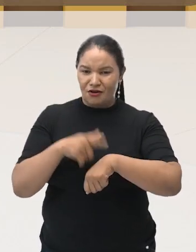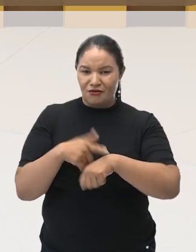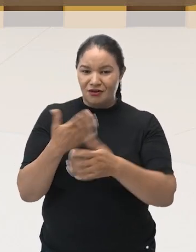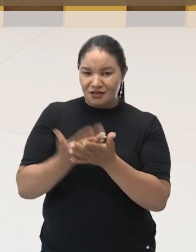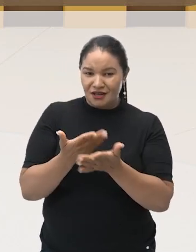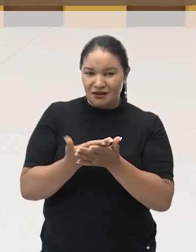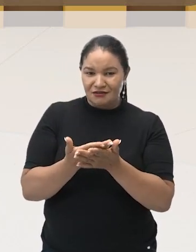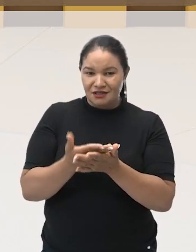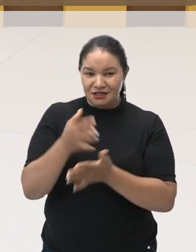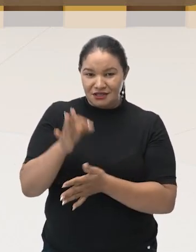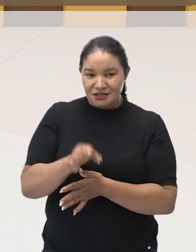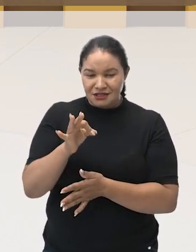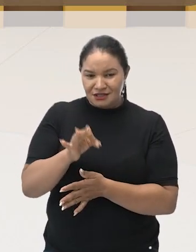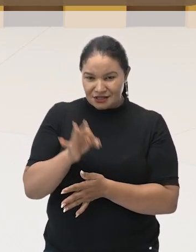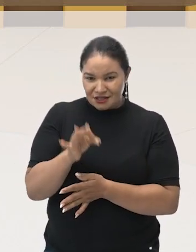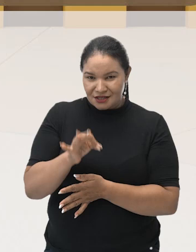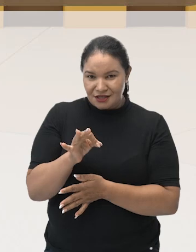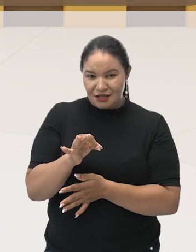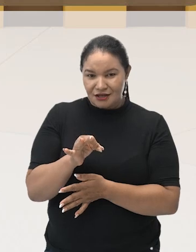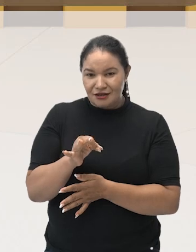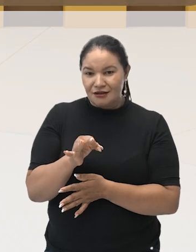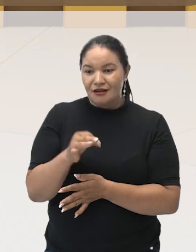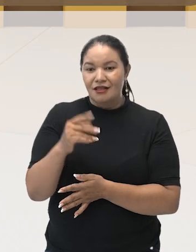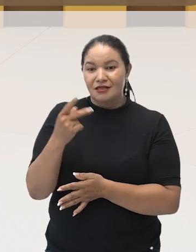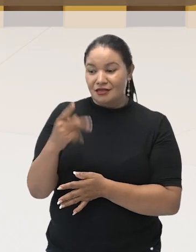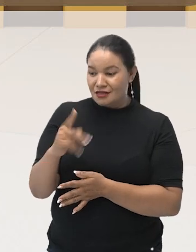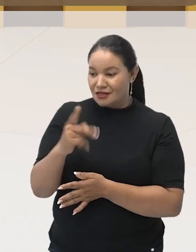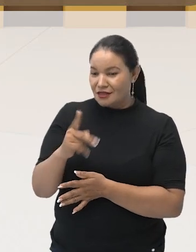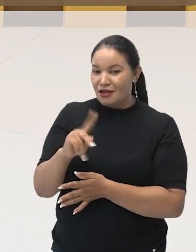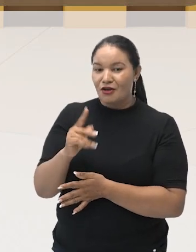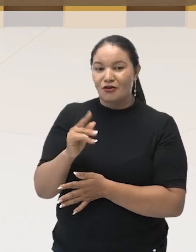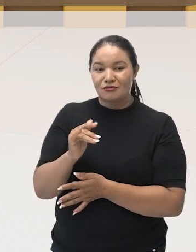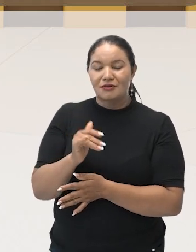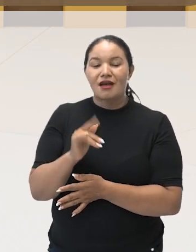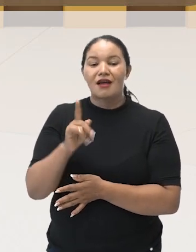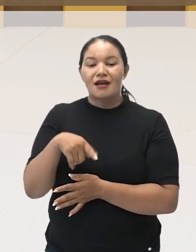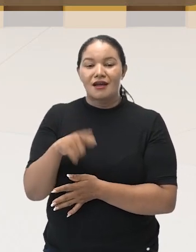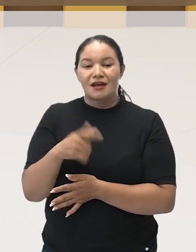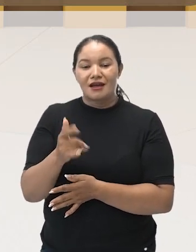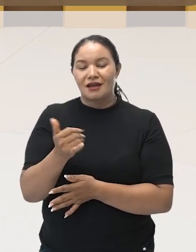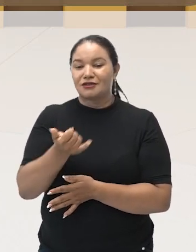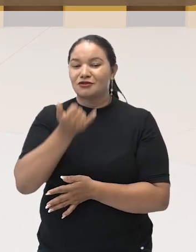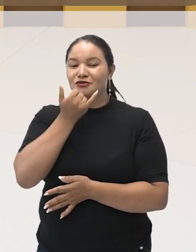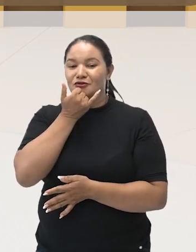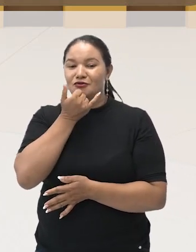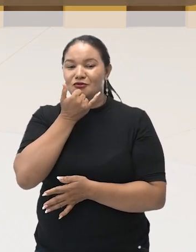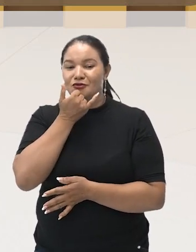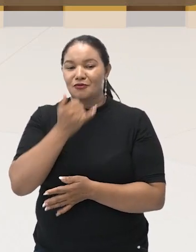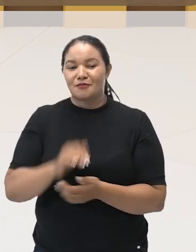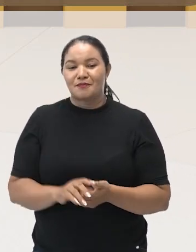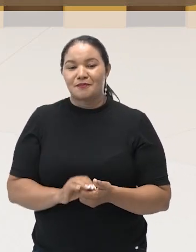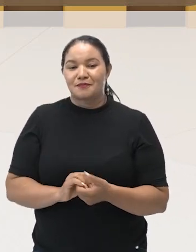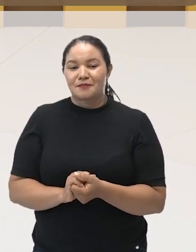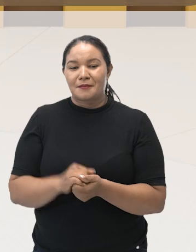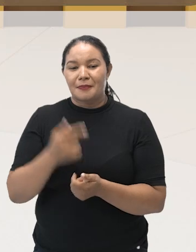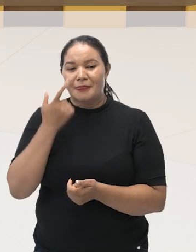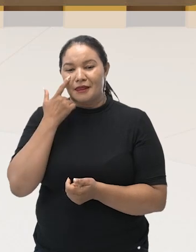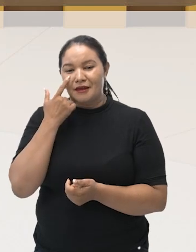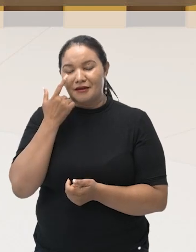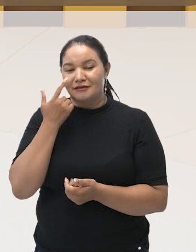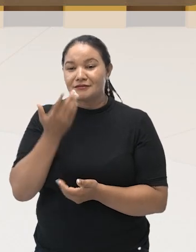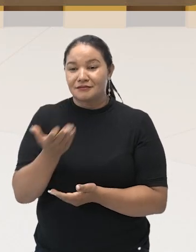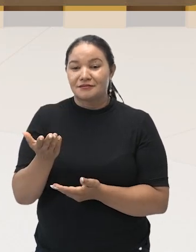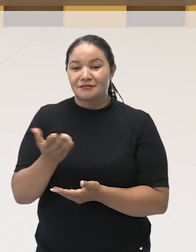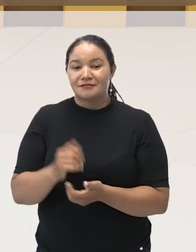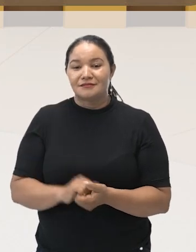aula. Eu acho que é o seu telefone que está tocando. Eu acho que é o meu telefone. Ai, gente, desculpa, gente, não deu só aqui. Um minutinho. A gente